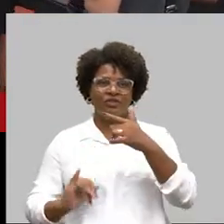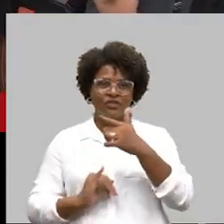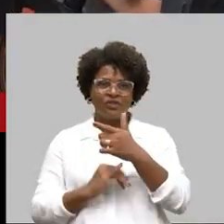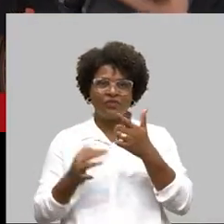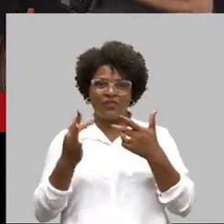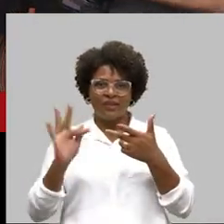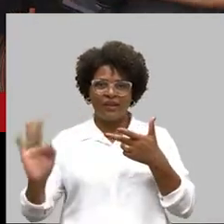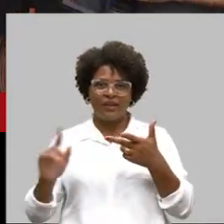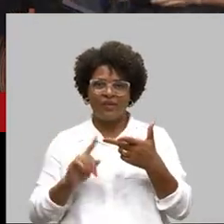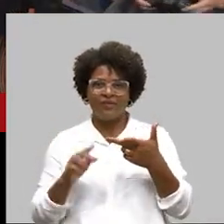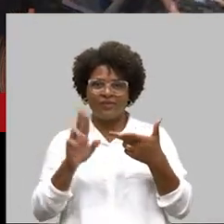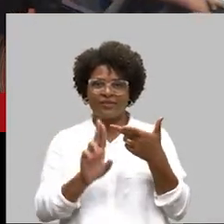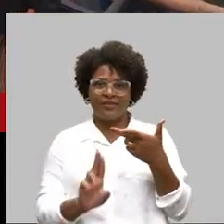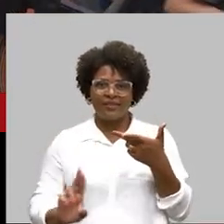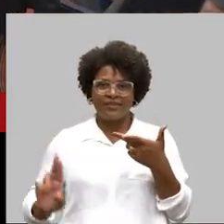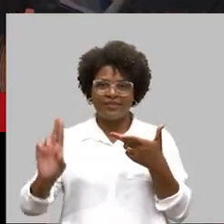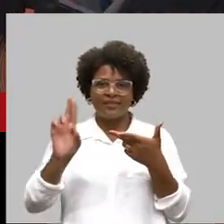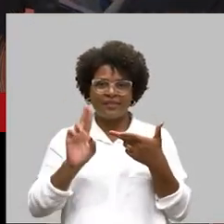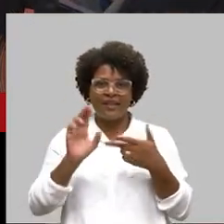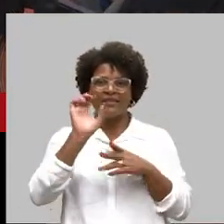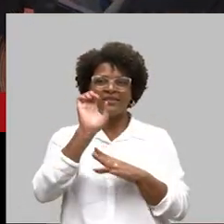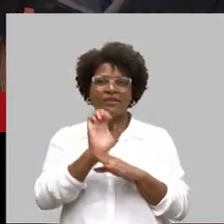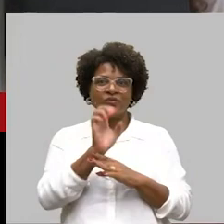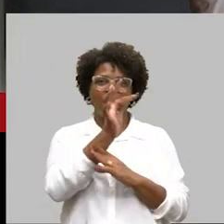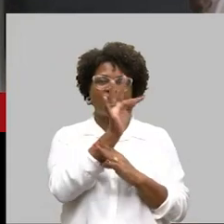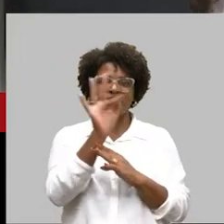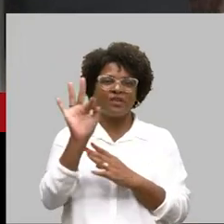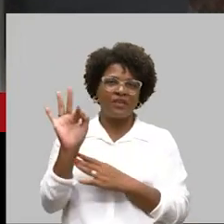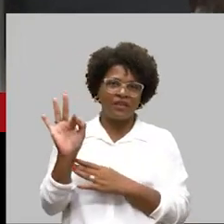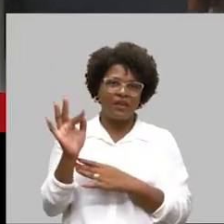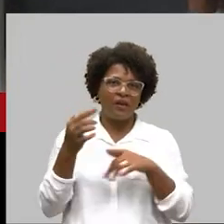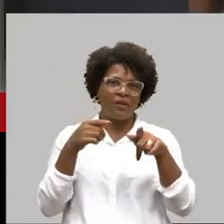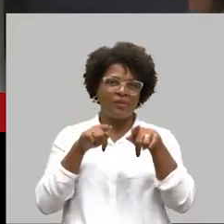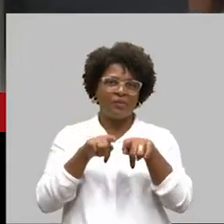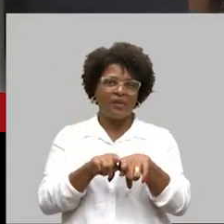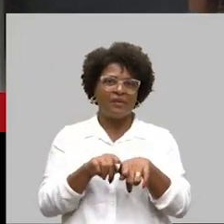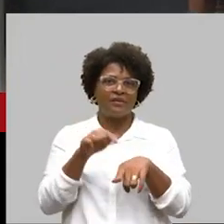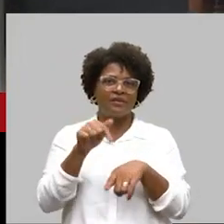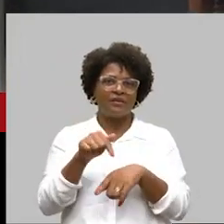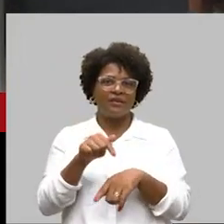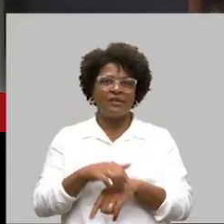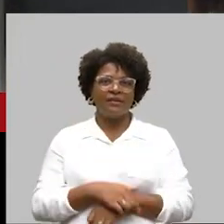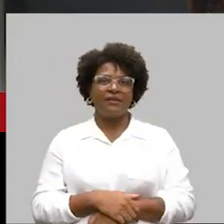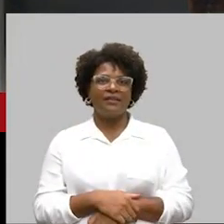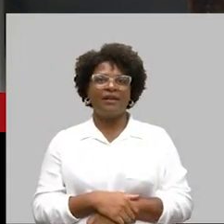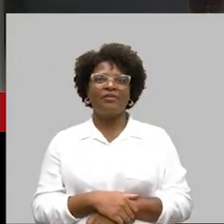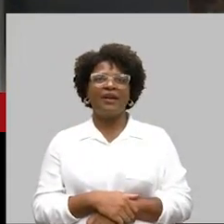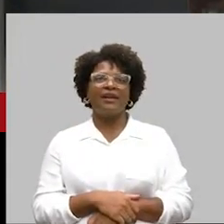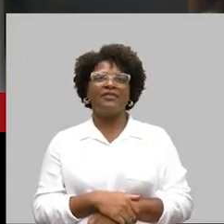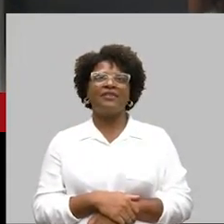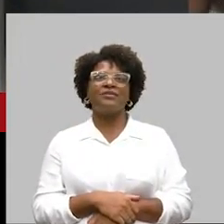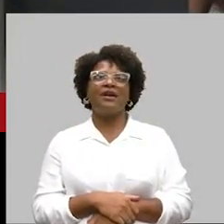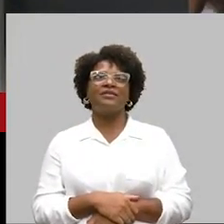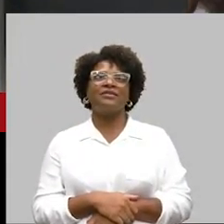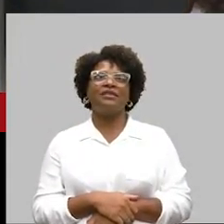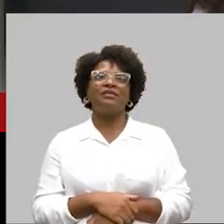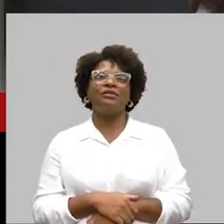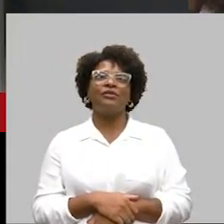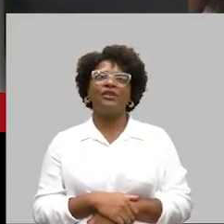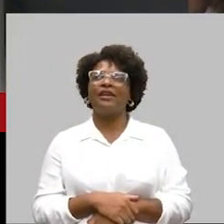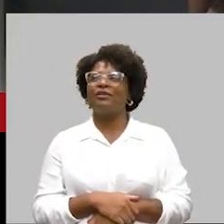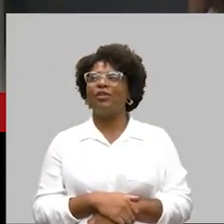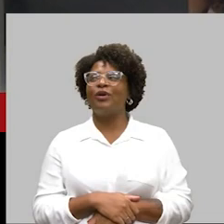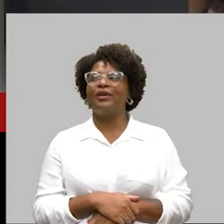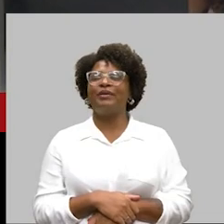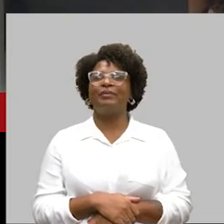e também Estadual federais parceiras todos os institutos parceiros e cada Efa cada Efa